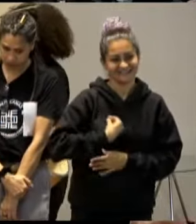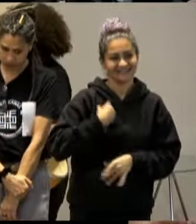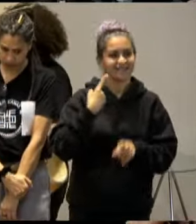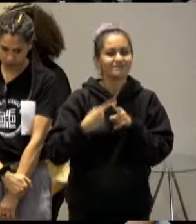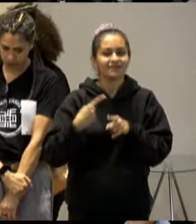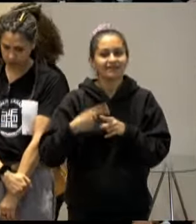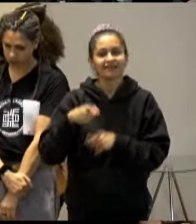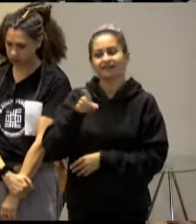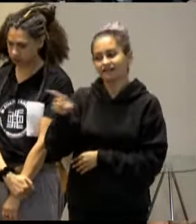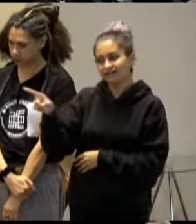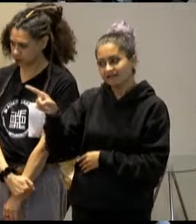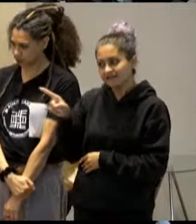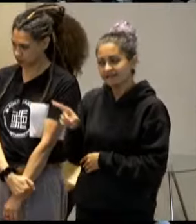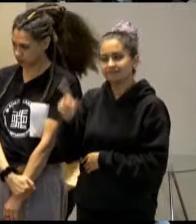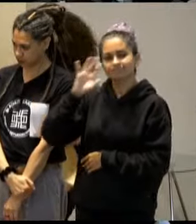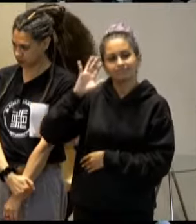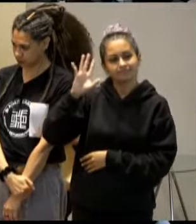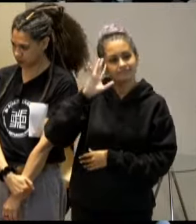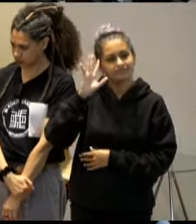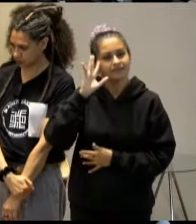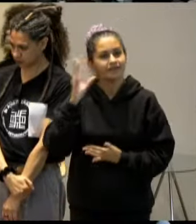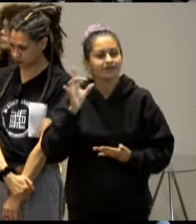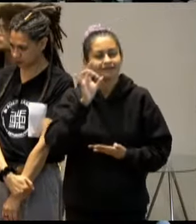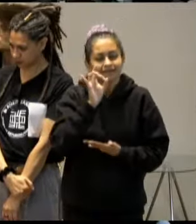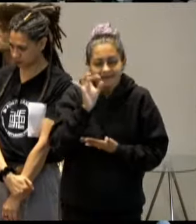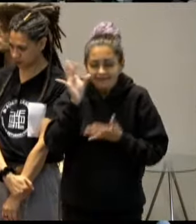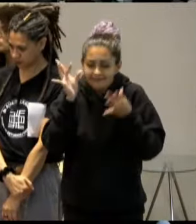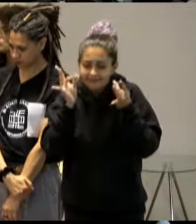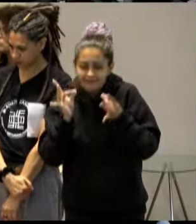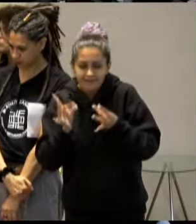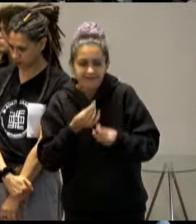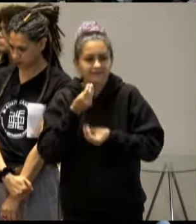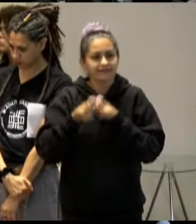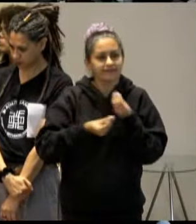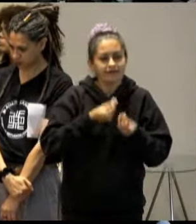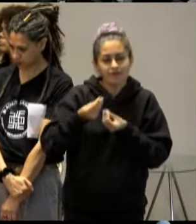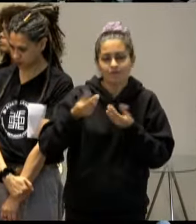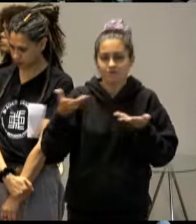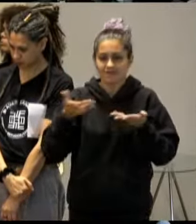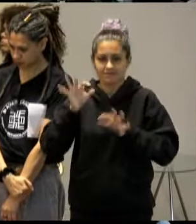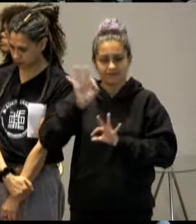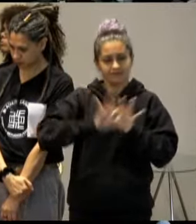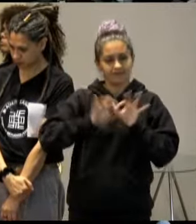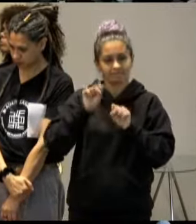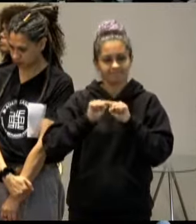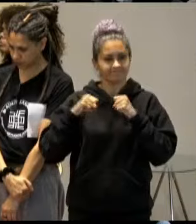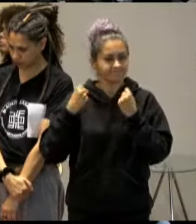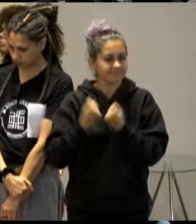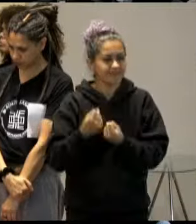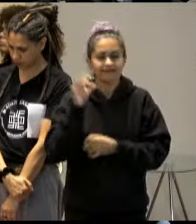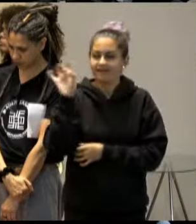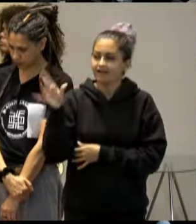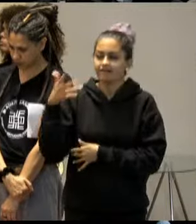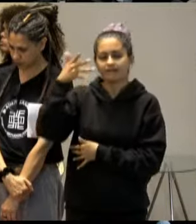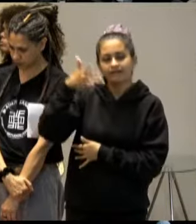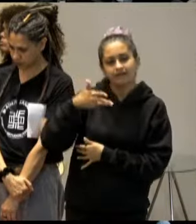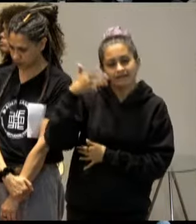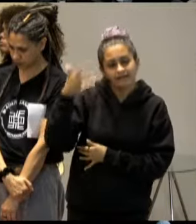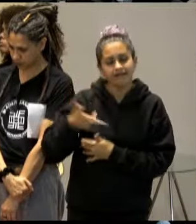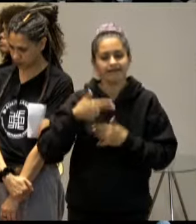esse grupo aqui que pensou cada momento do seminário, cada fala,